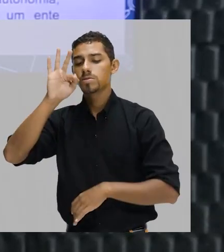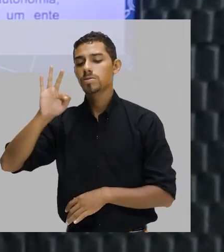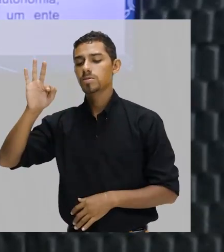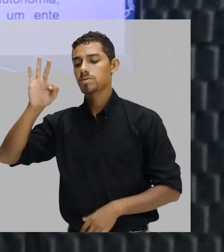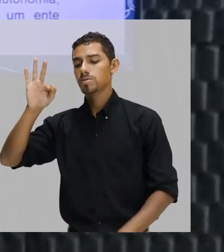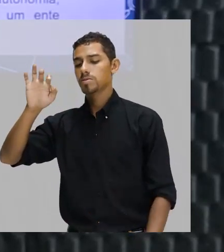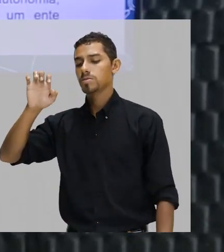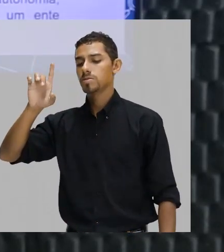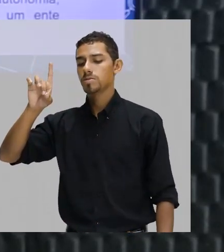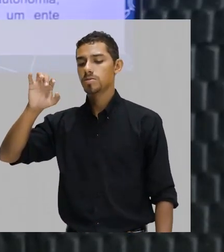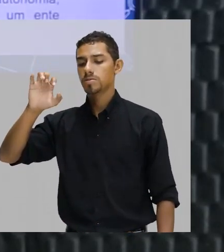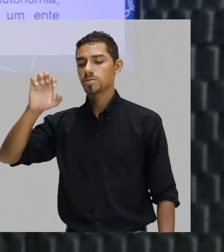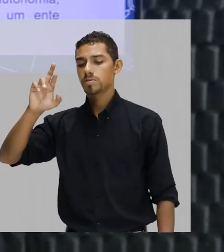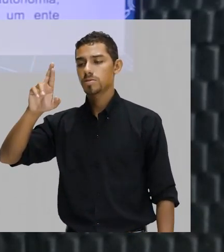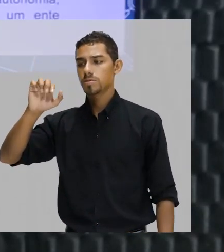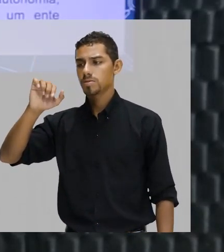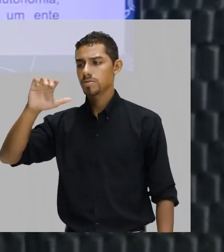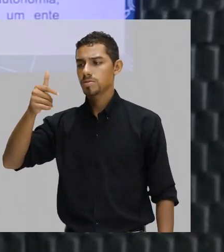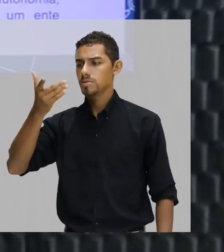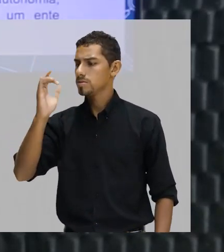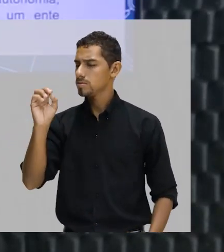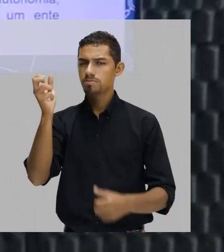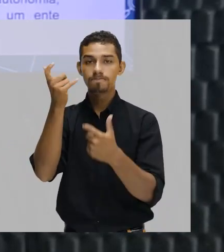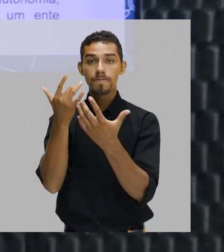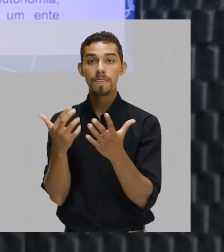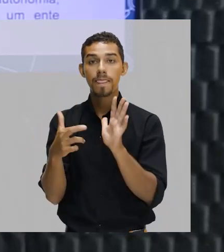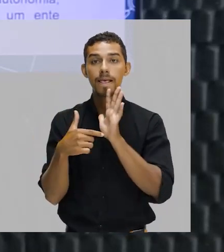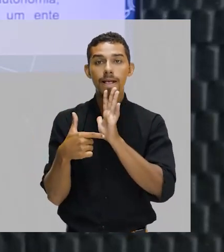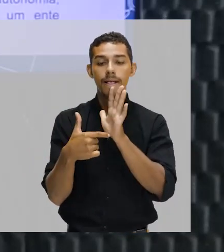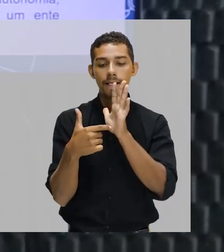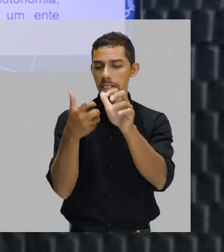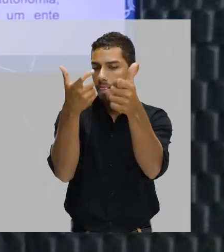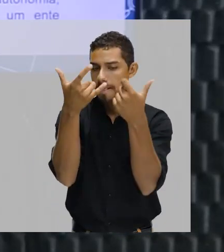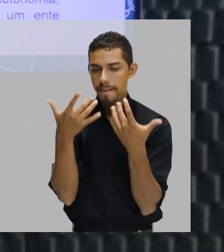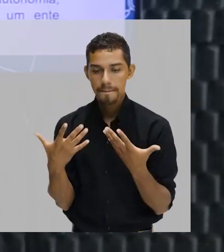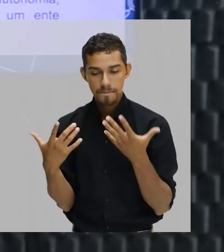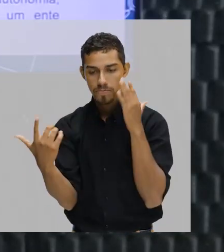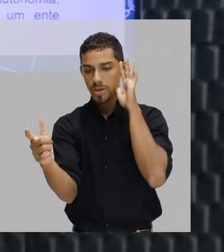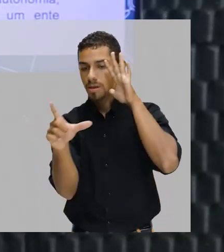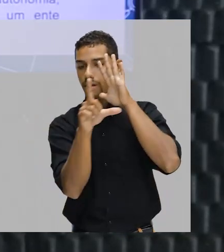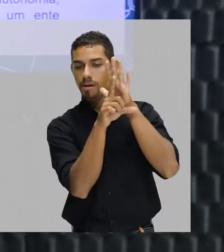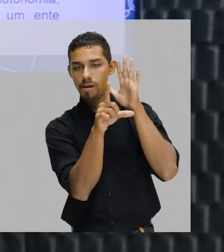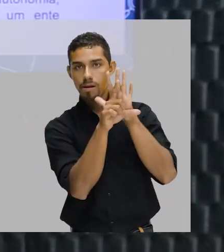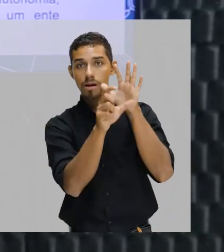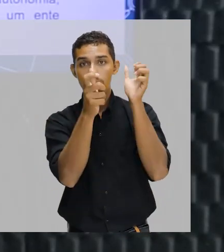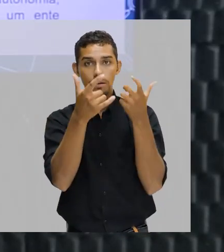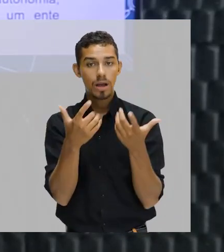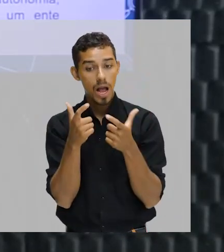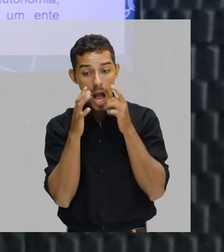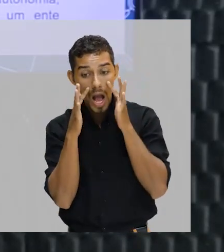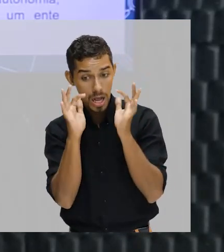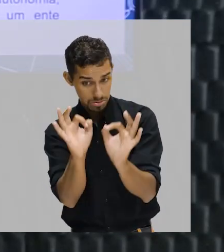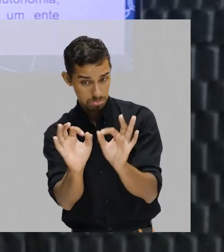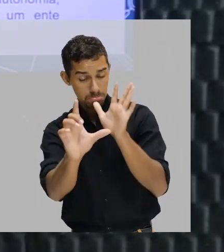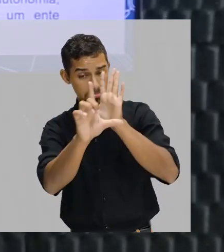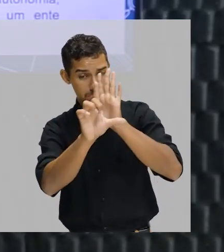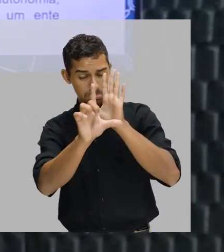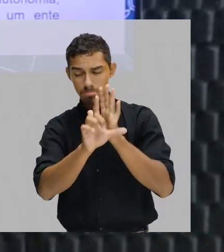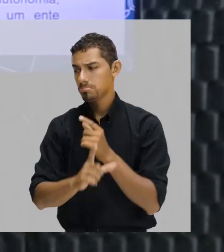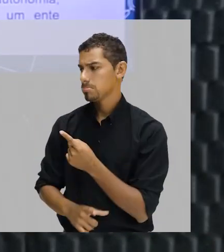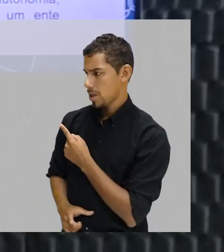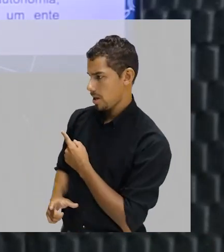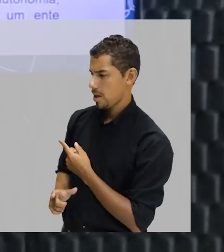tá certo? O que isso representa dizer? Isso influencia muito na nossa lei, galera, tá? Muita atenção relativa a